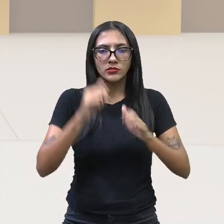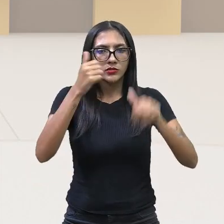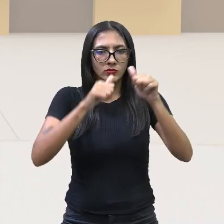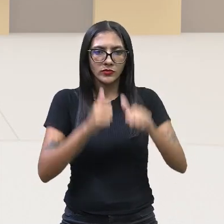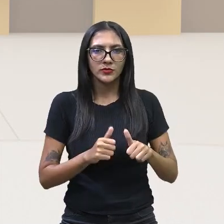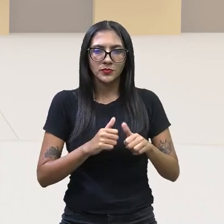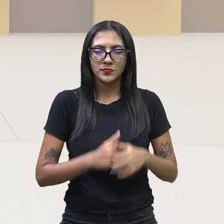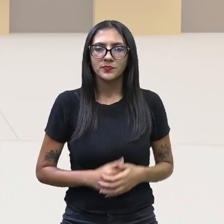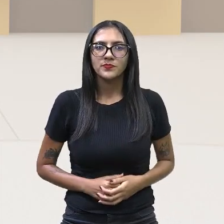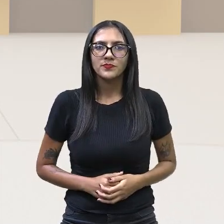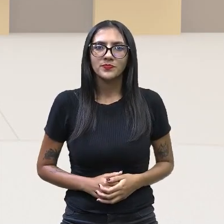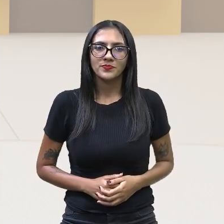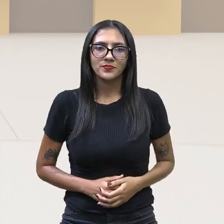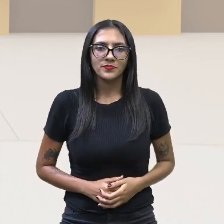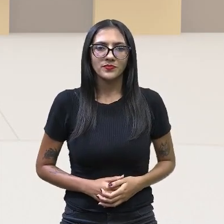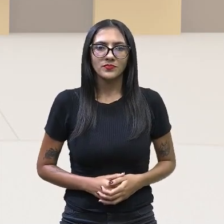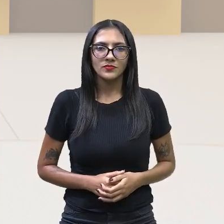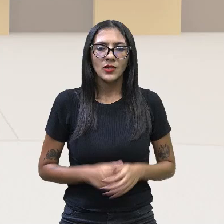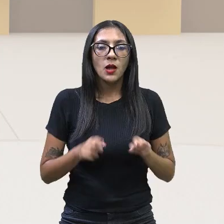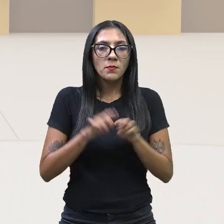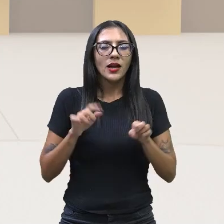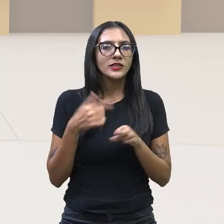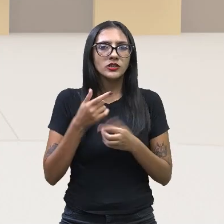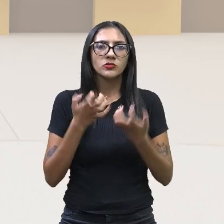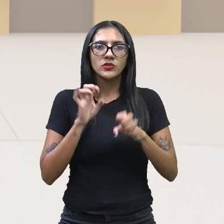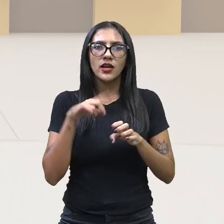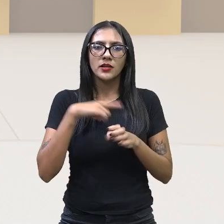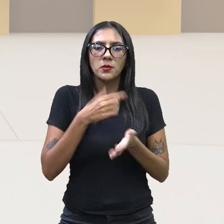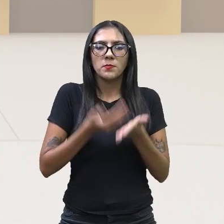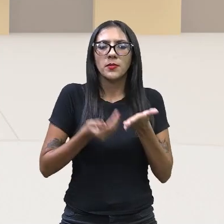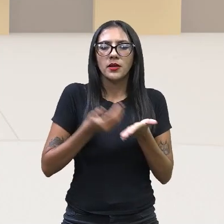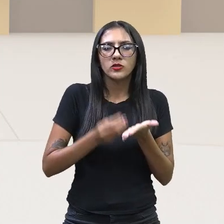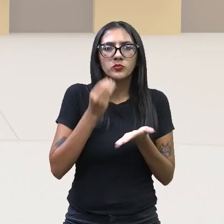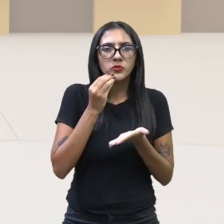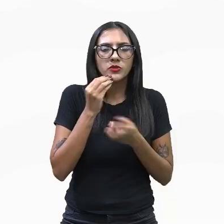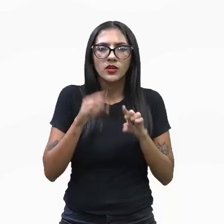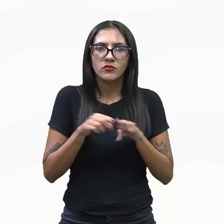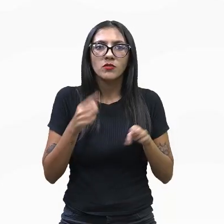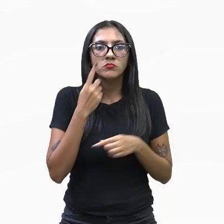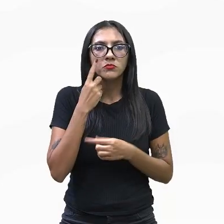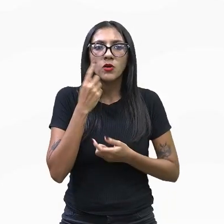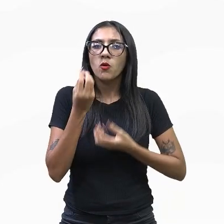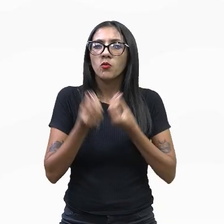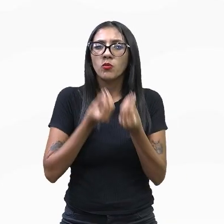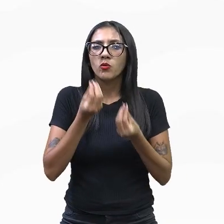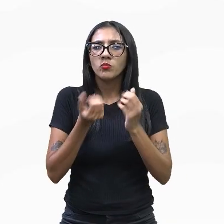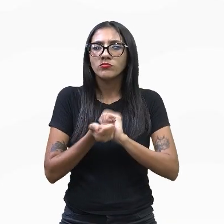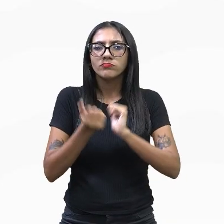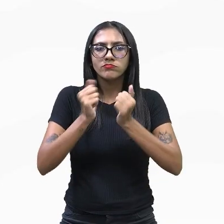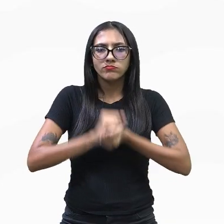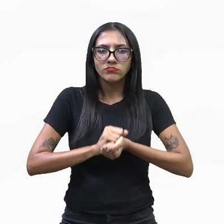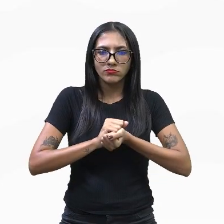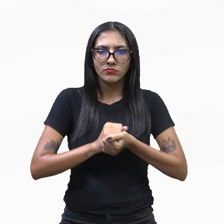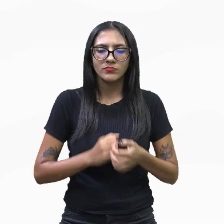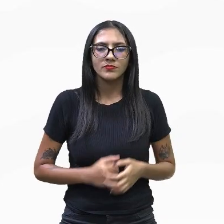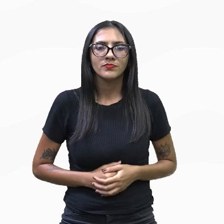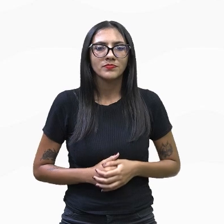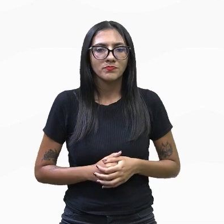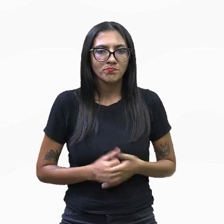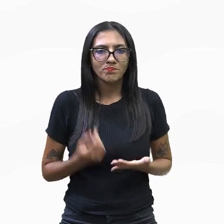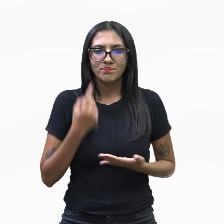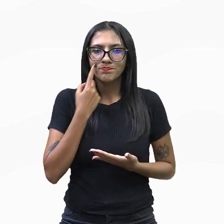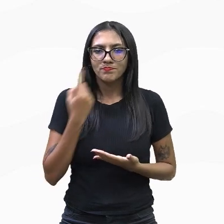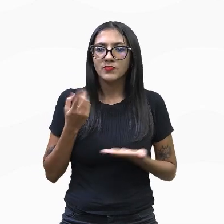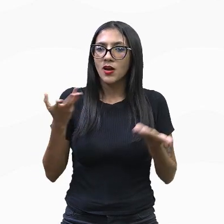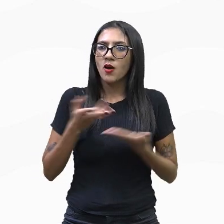seu Jorge perca os clientes dele, a gente quer melhorar. Vamos verificar como pode ficar o cartaz dele? Olha só como ficou bem melhor.